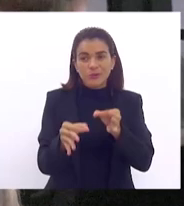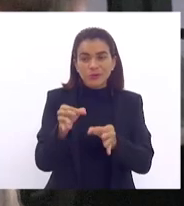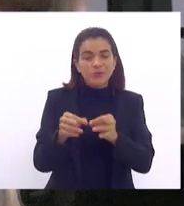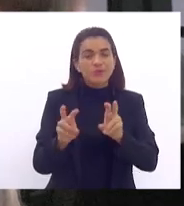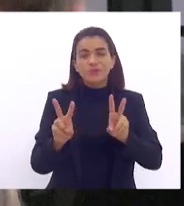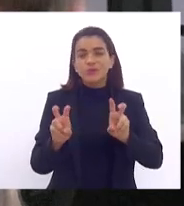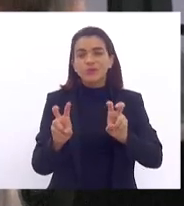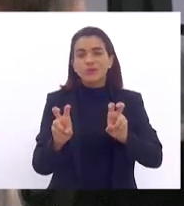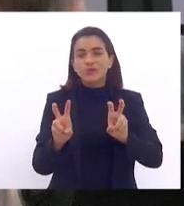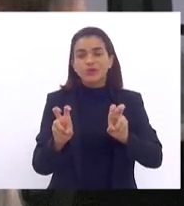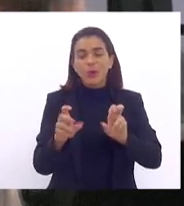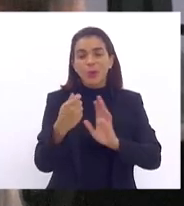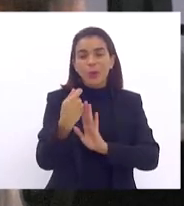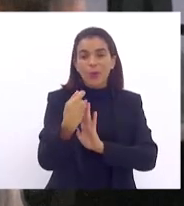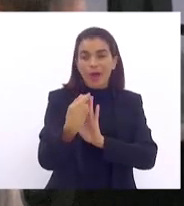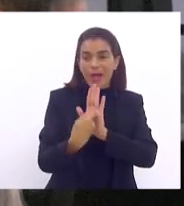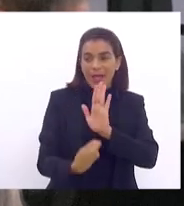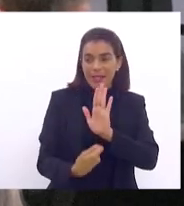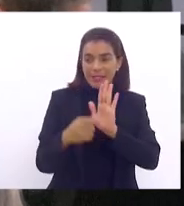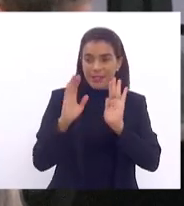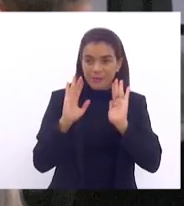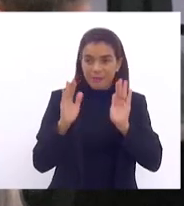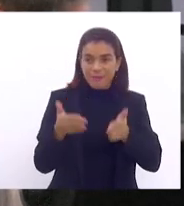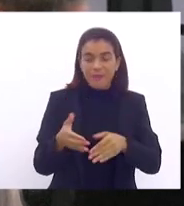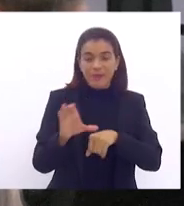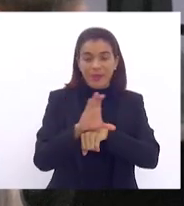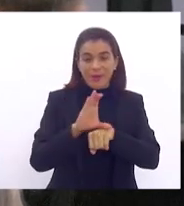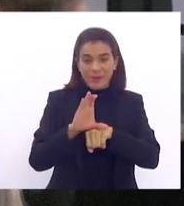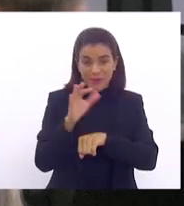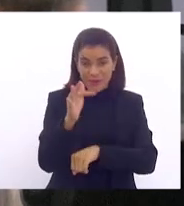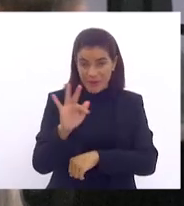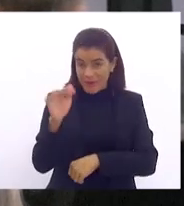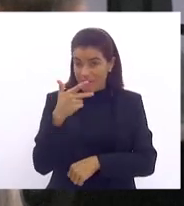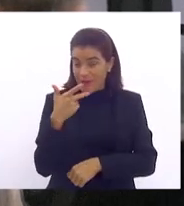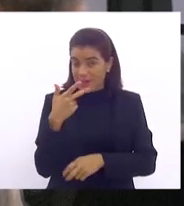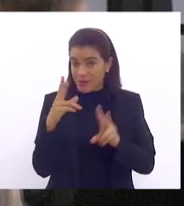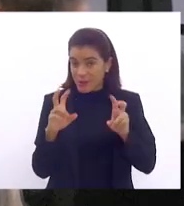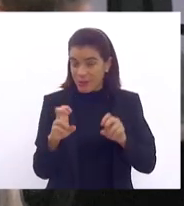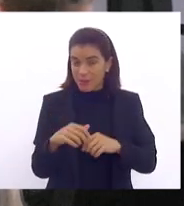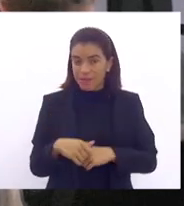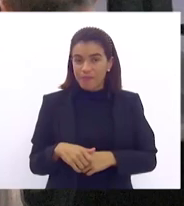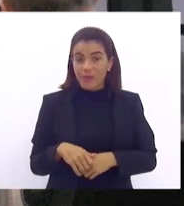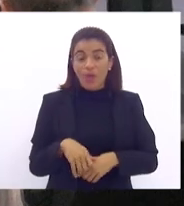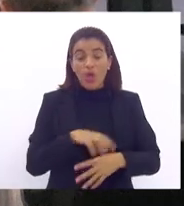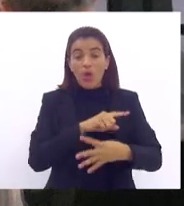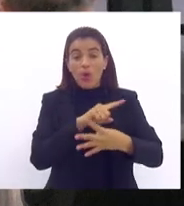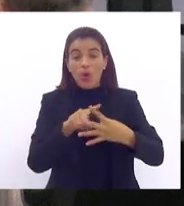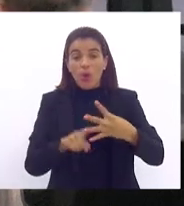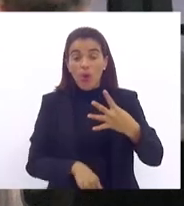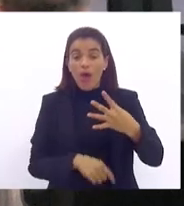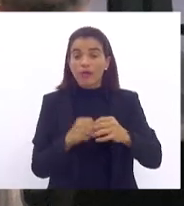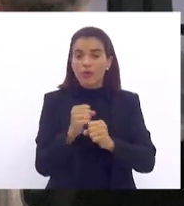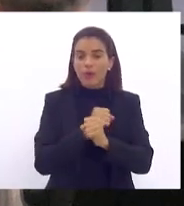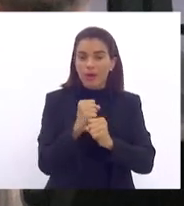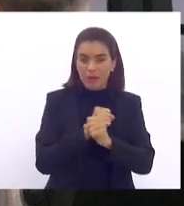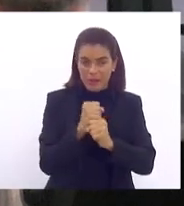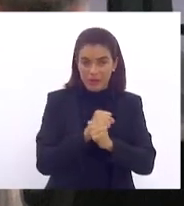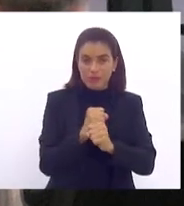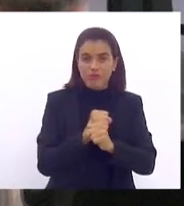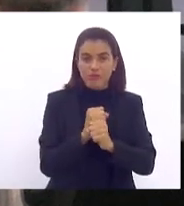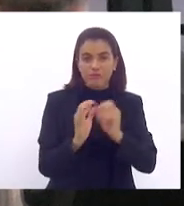torno de uma redação específica da Constituição Federal que diz assim será de 4 anos o mandato dos deputados